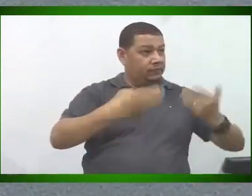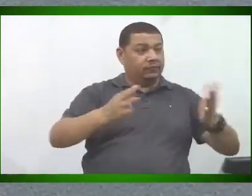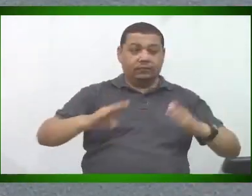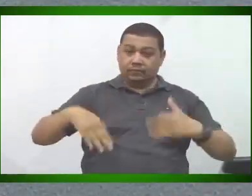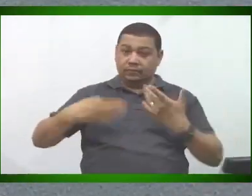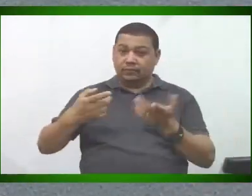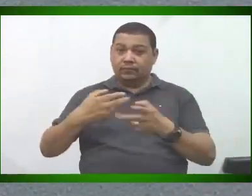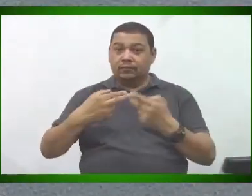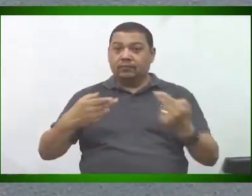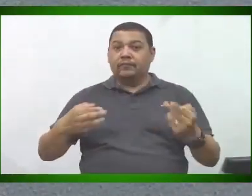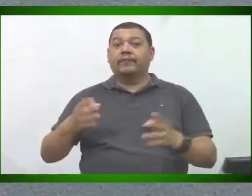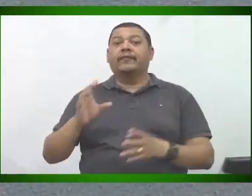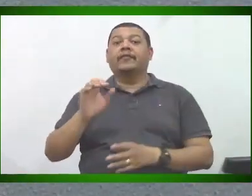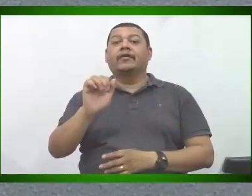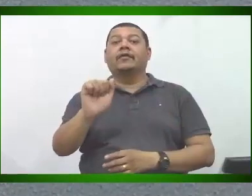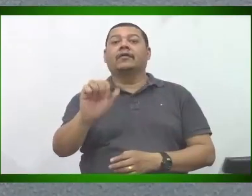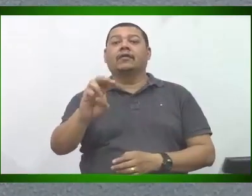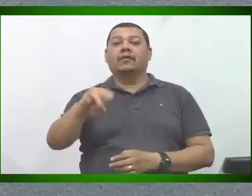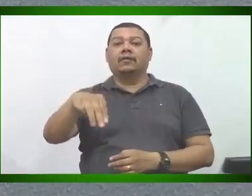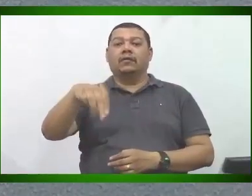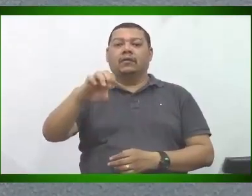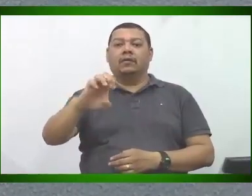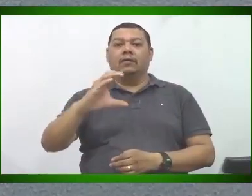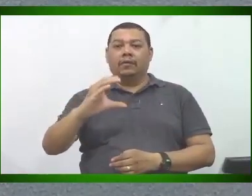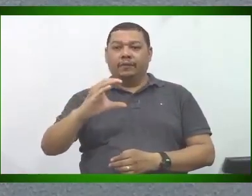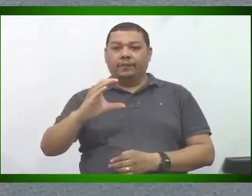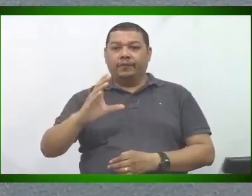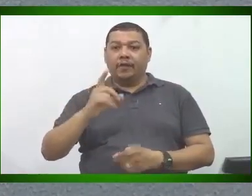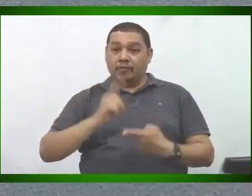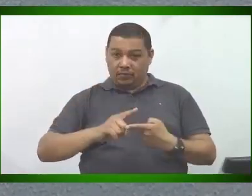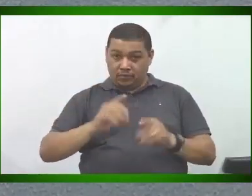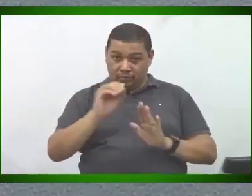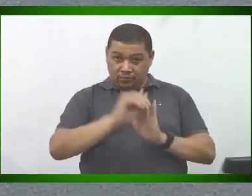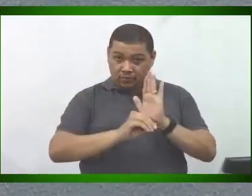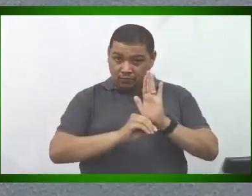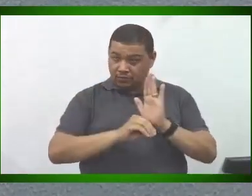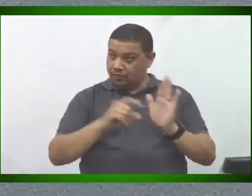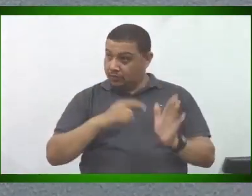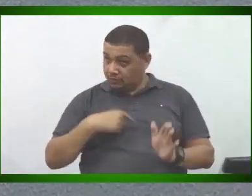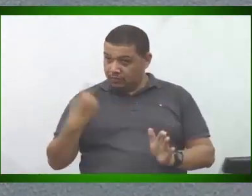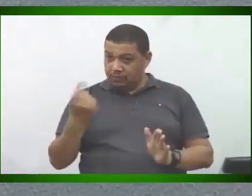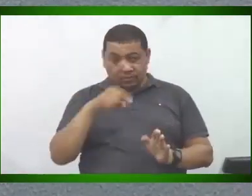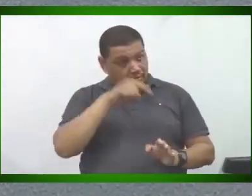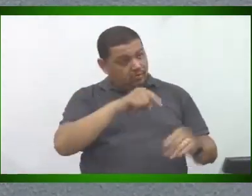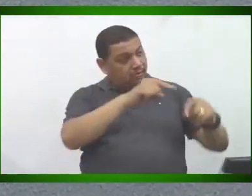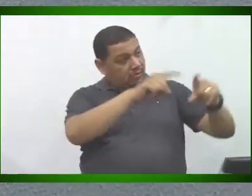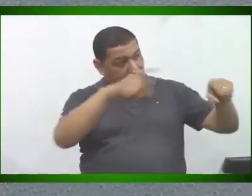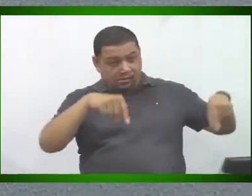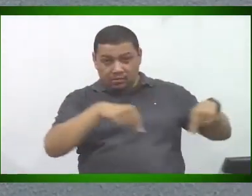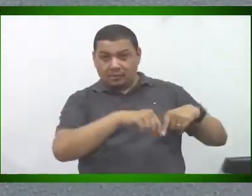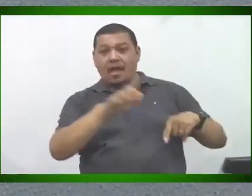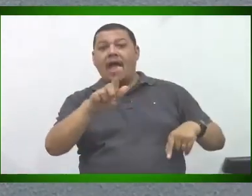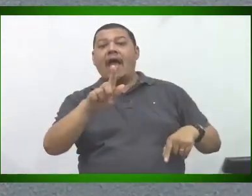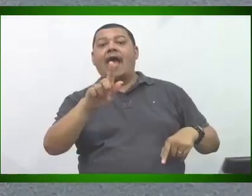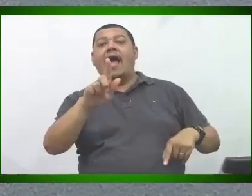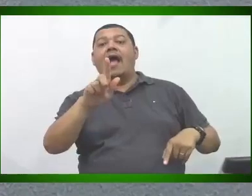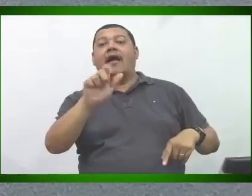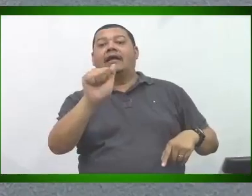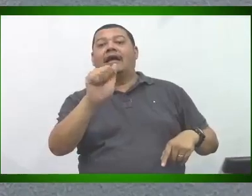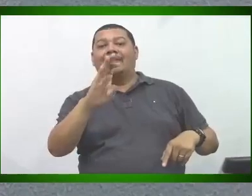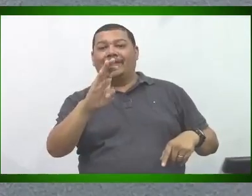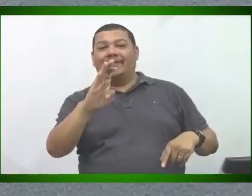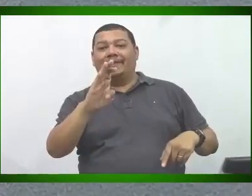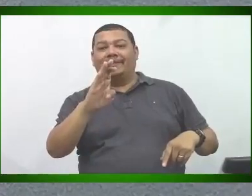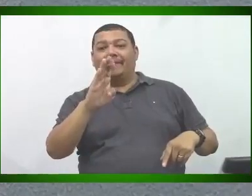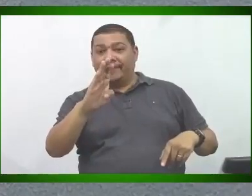MEC, ao qual foi um ofício nosso, que nós, aqui do nosso gabinete, nós expedimos